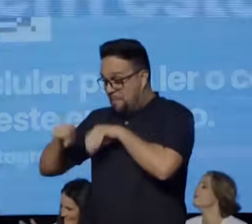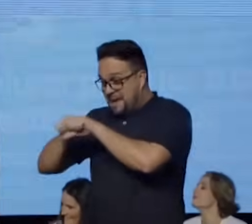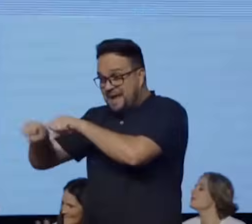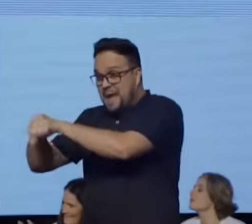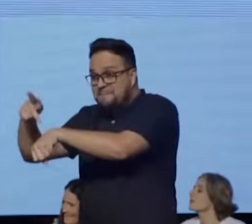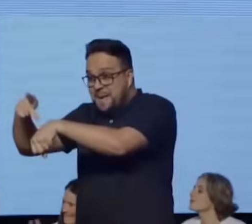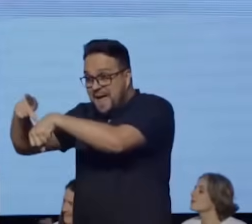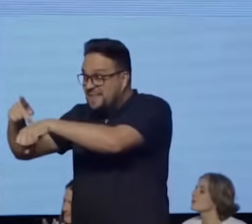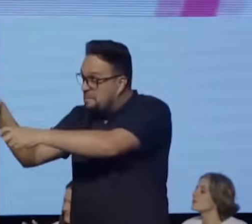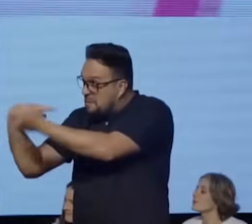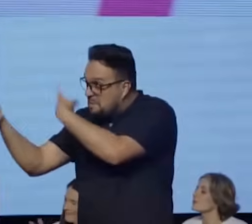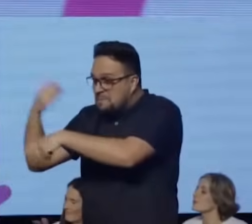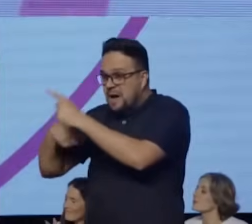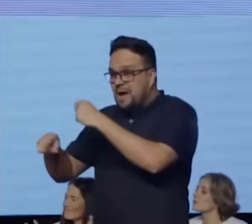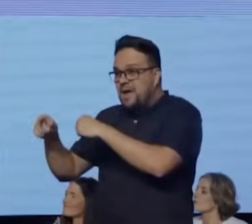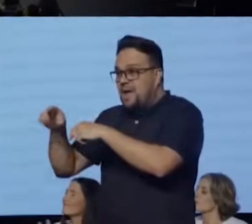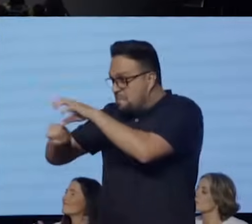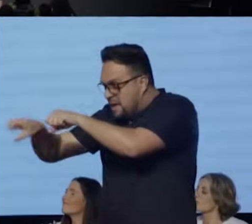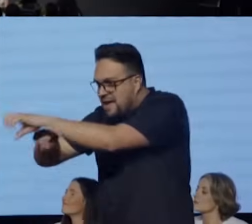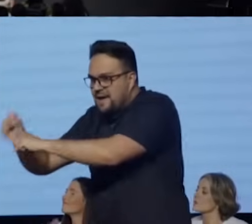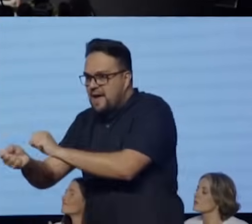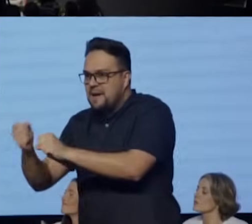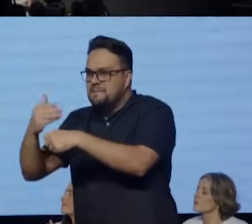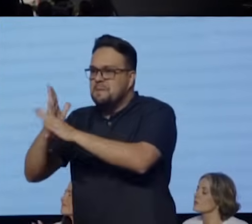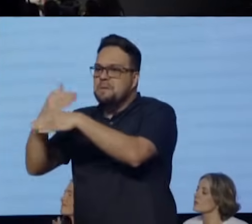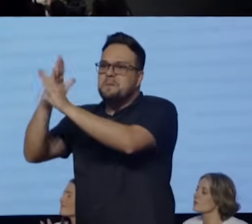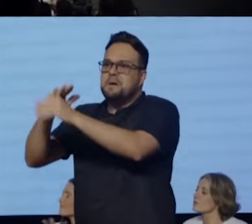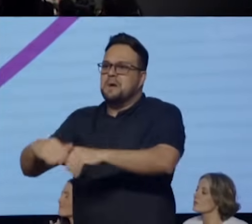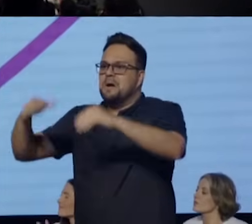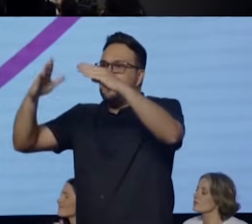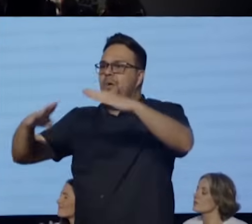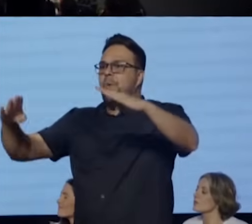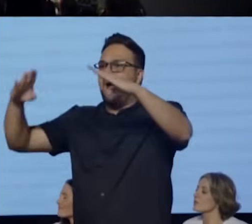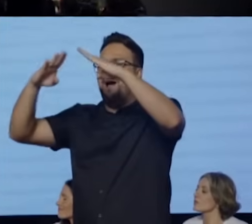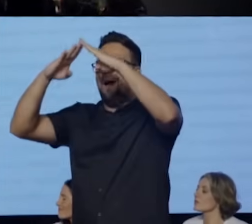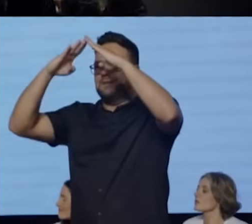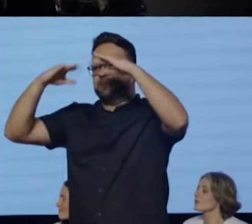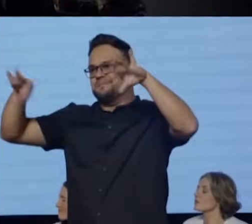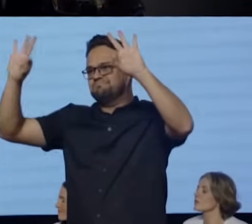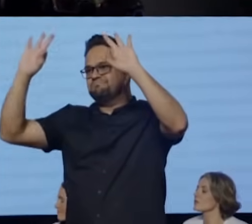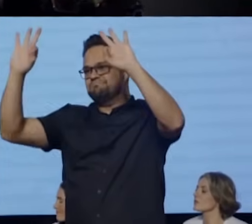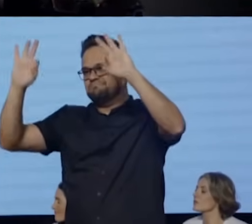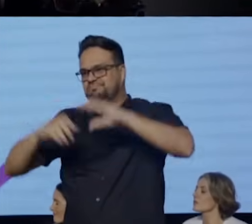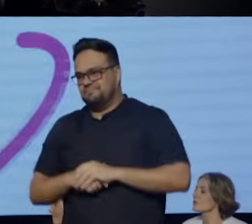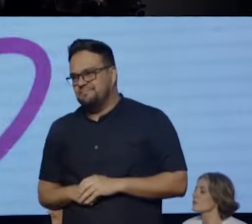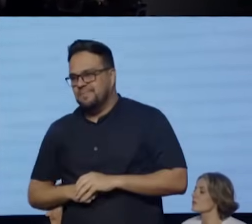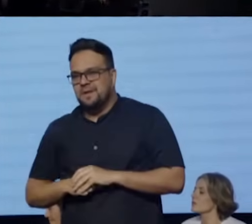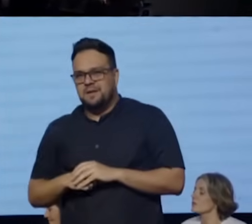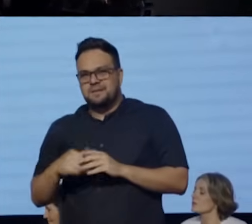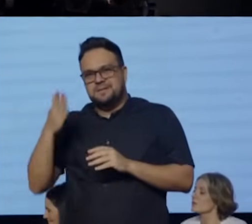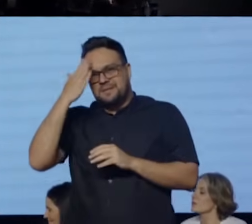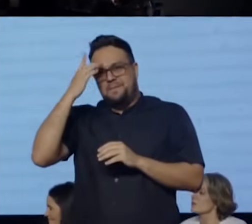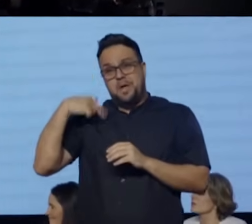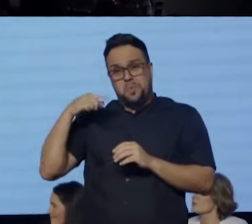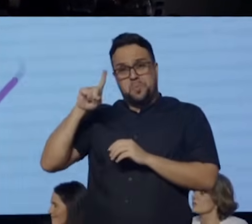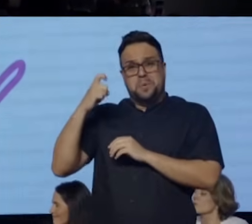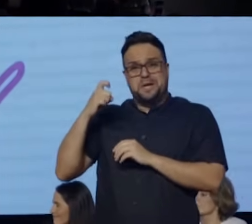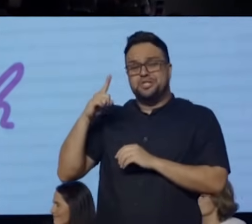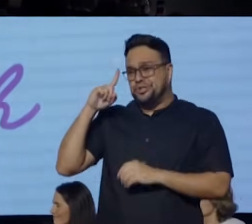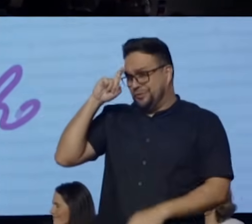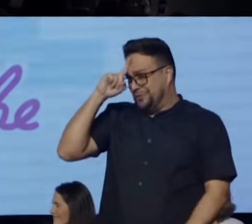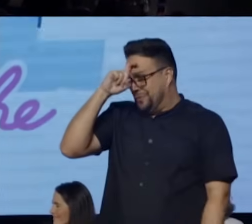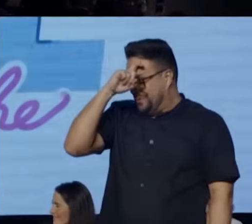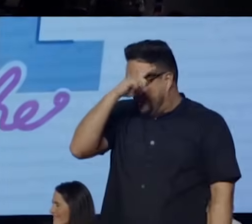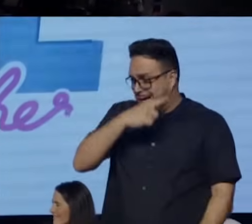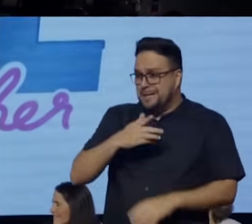que agradecer, porque se eu não tivesse passado por todas essas dificuldades, hoje eu